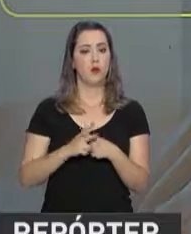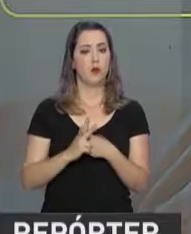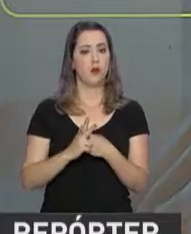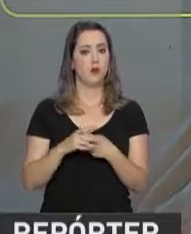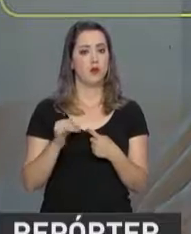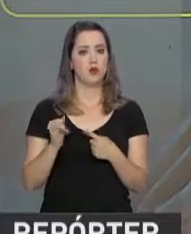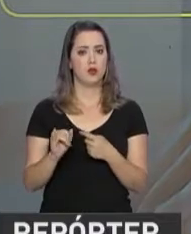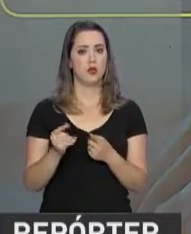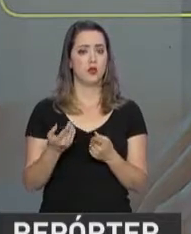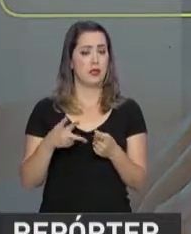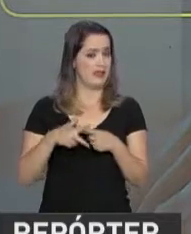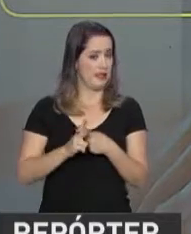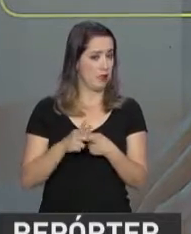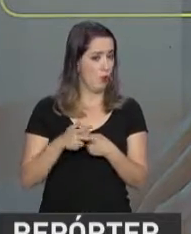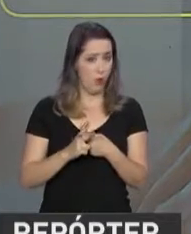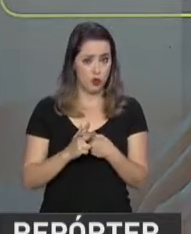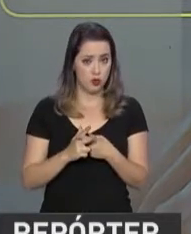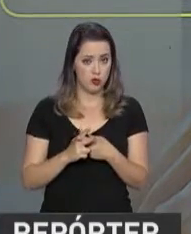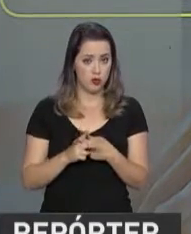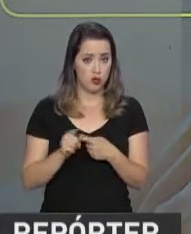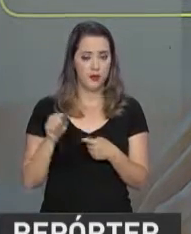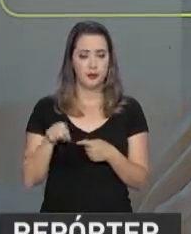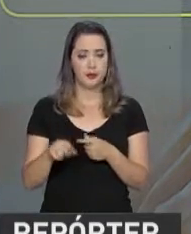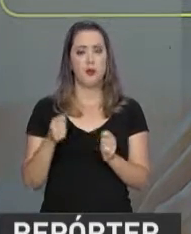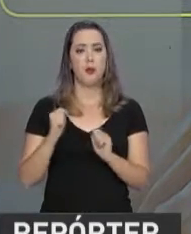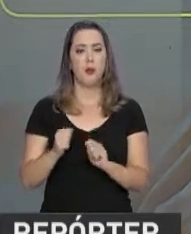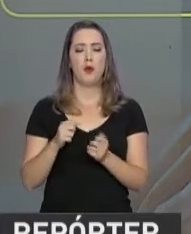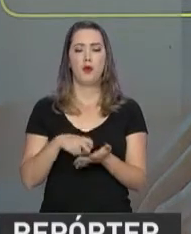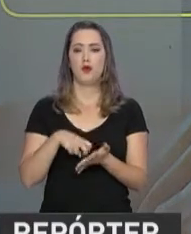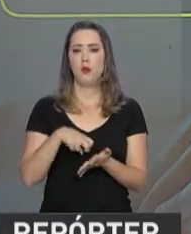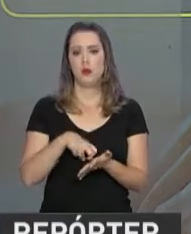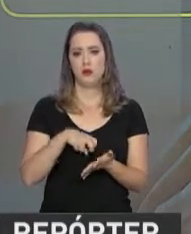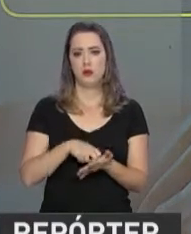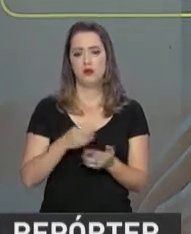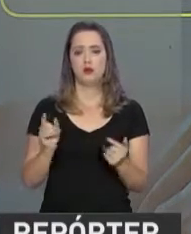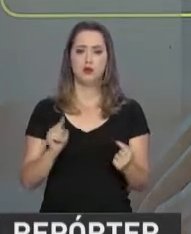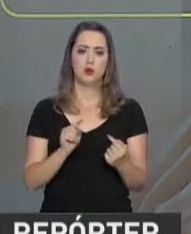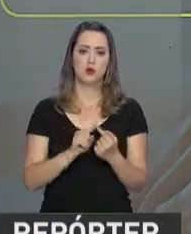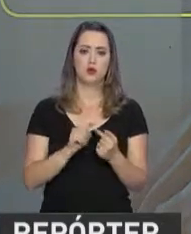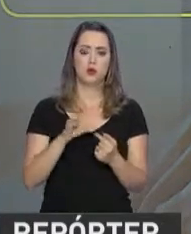caso contrário o fornecedor ou a loja poderá ser penalizado de acordo com corda e fez o consumidor